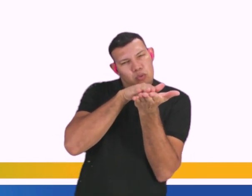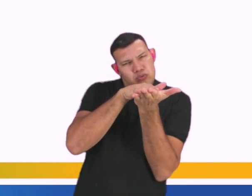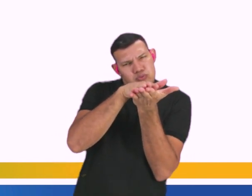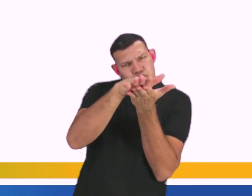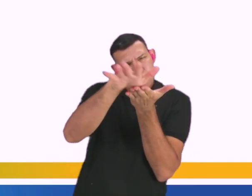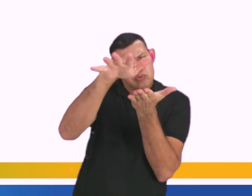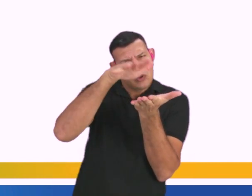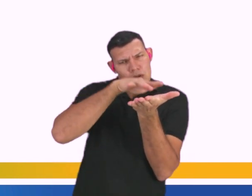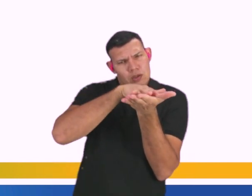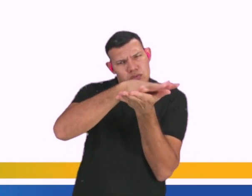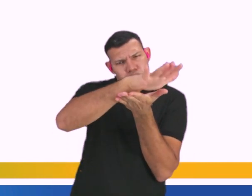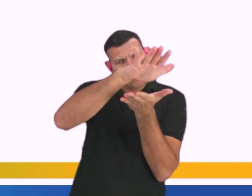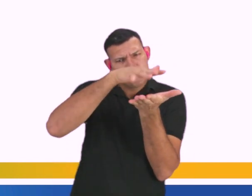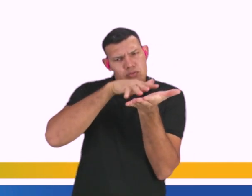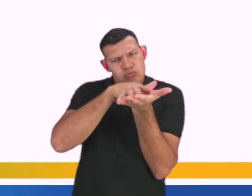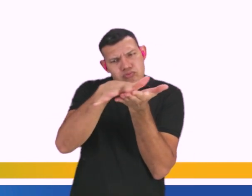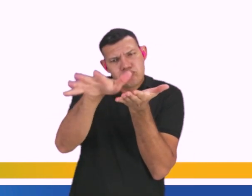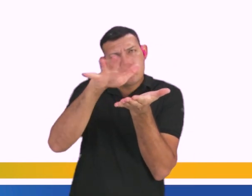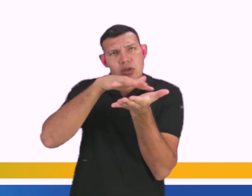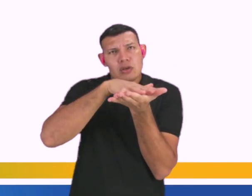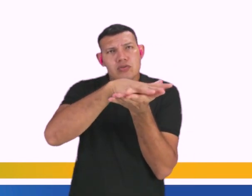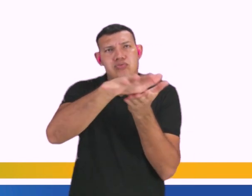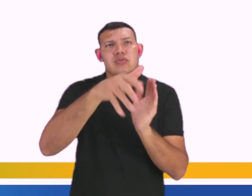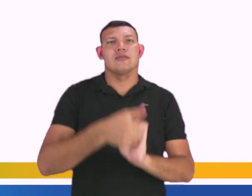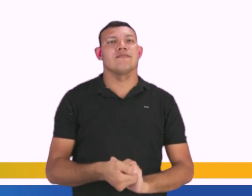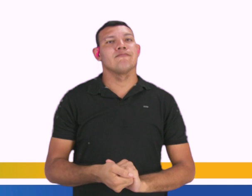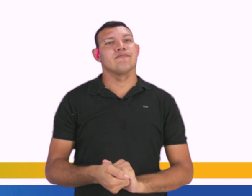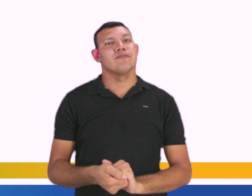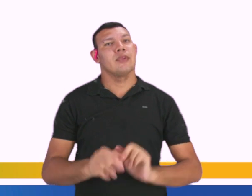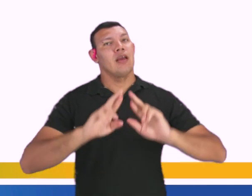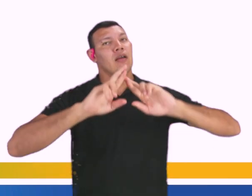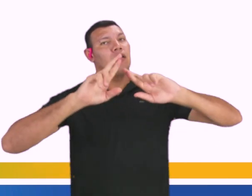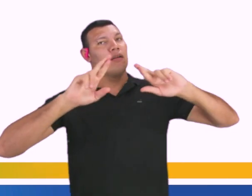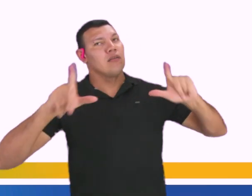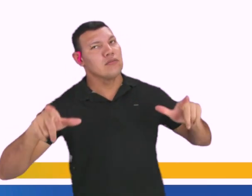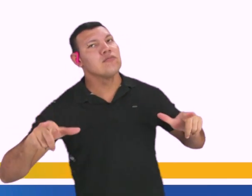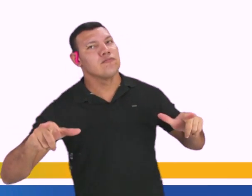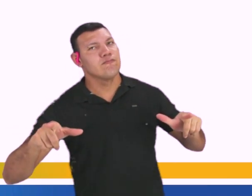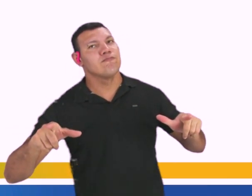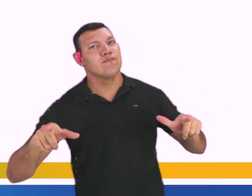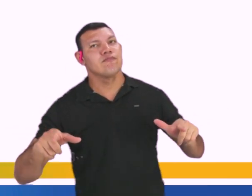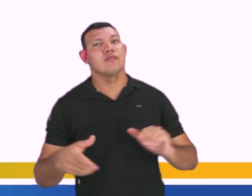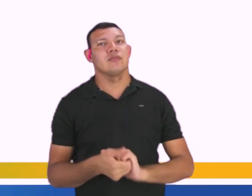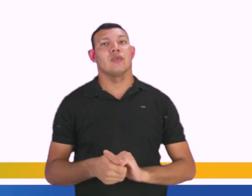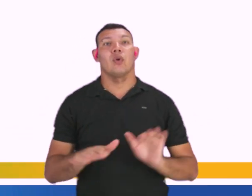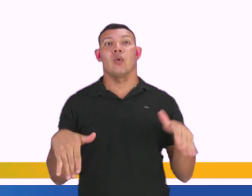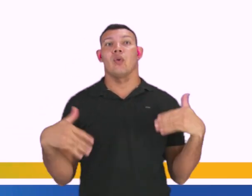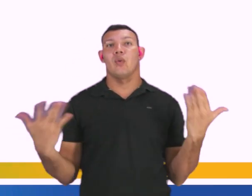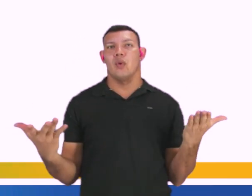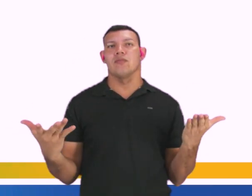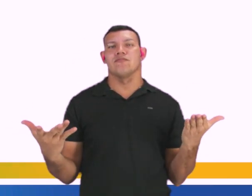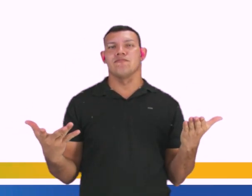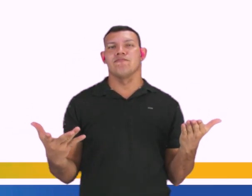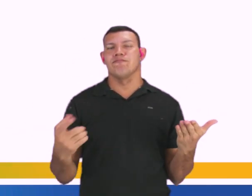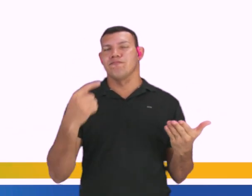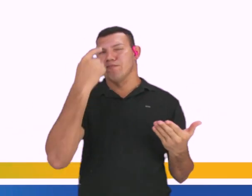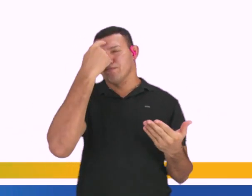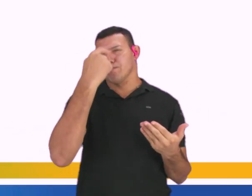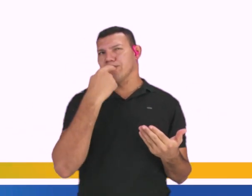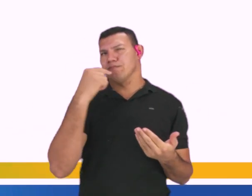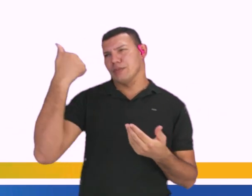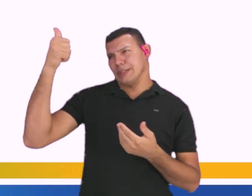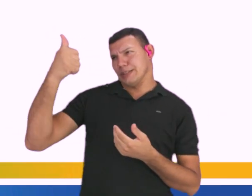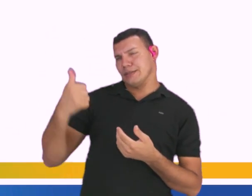divergente, conforme a figura acima, tem. Ele quer saber qual é a característica baseada na figura que você está fazendo análise. Vamos olhar